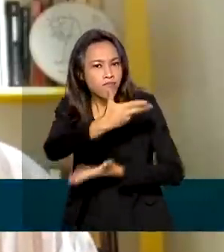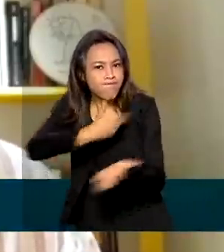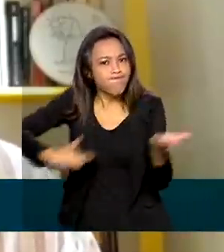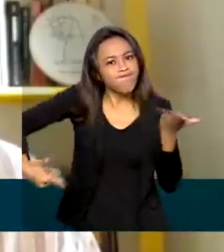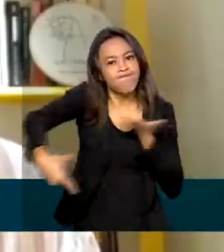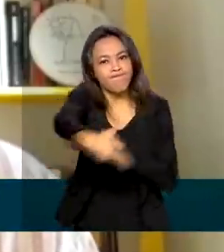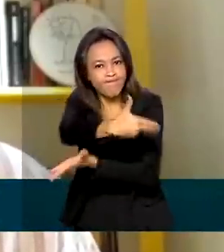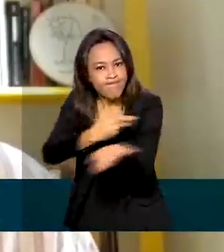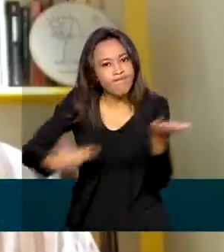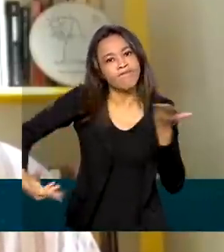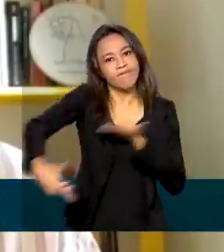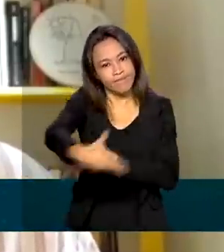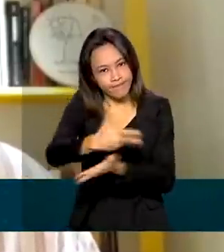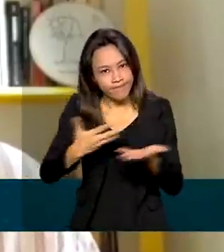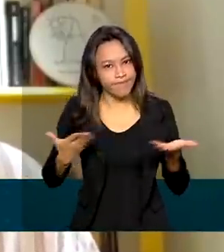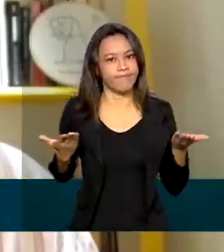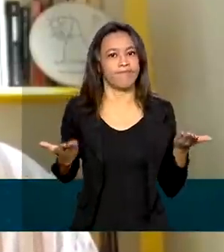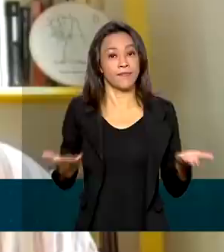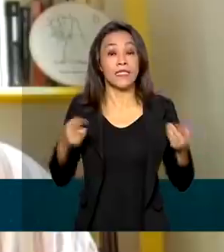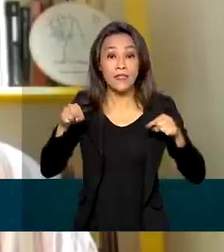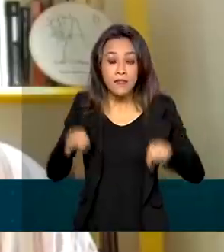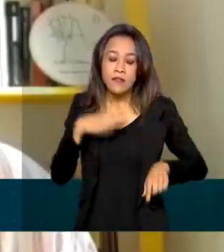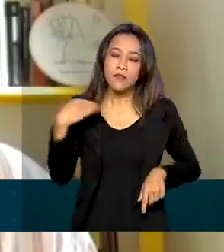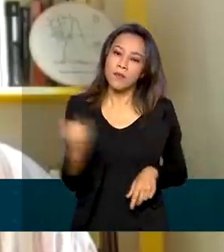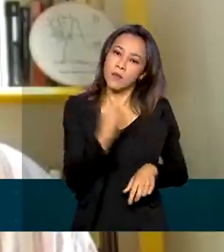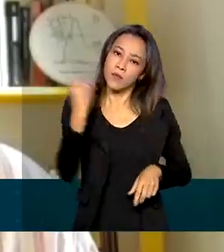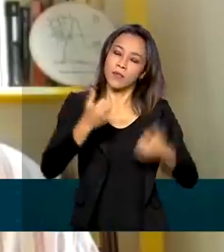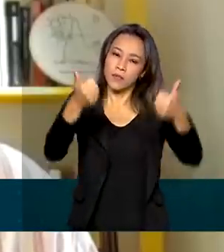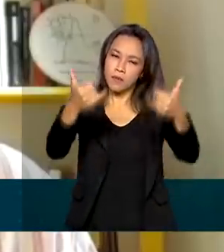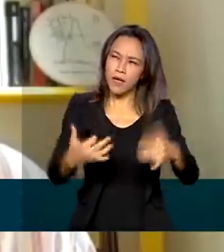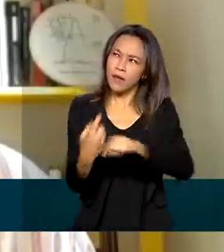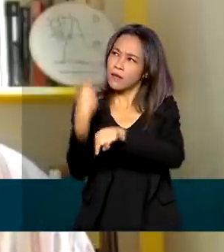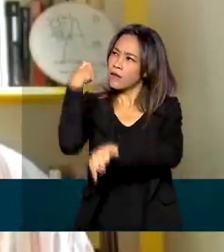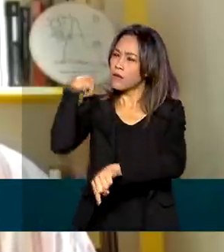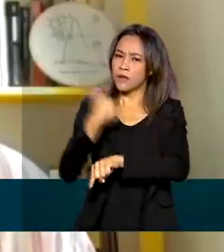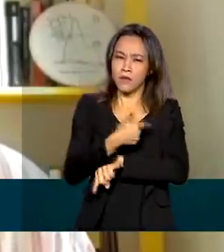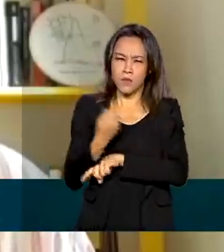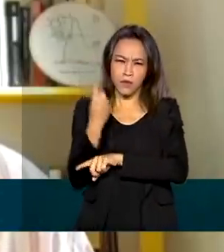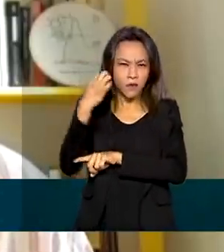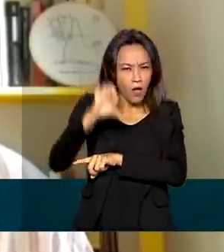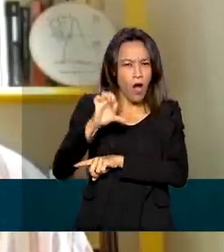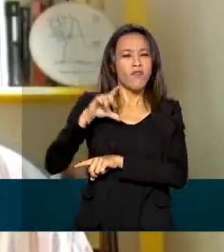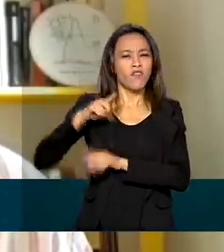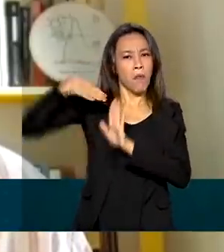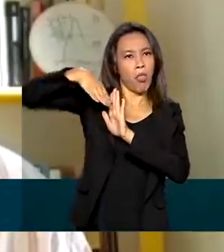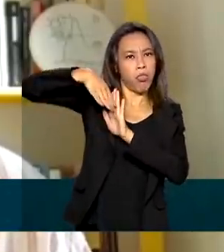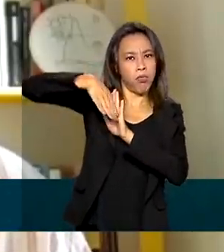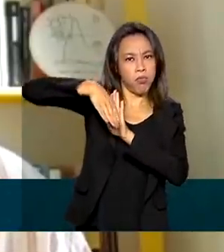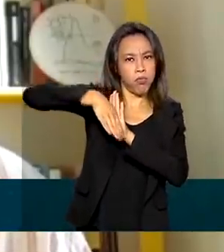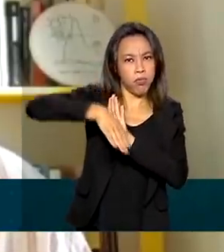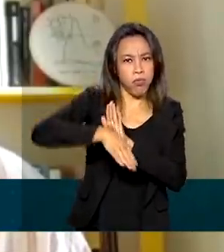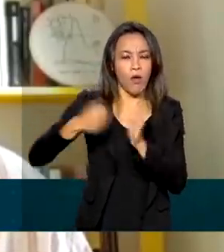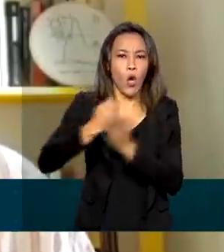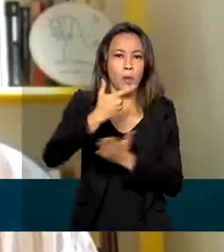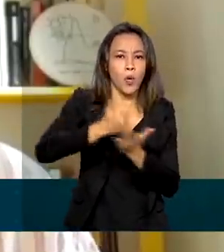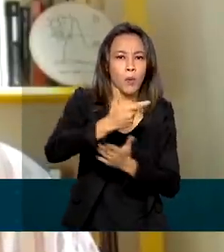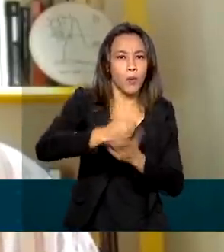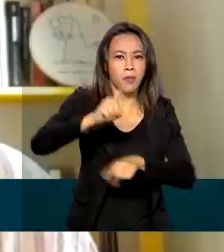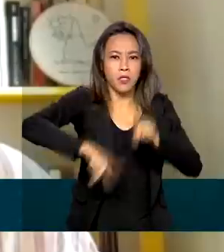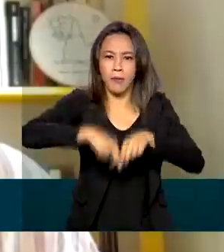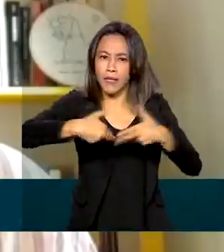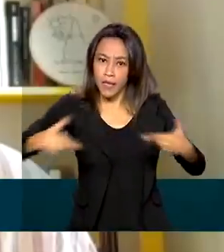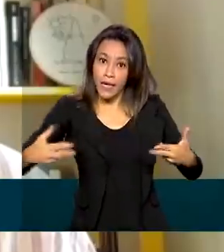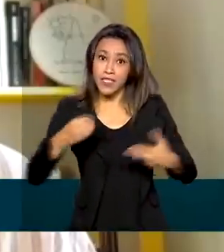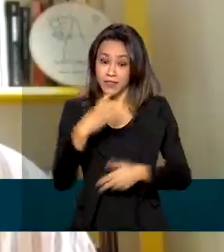Equador e Brasil. É importante frisar que desde 2019 nós temos uma queda nas exportações brasileiras para o Equador